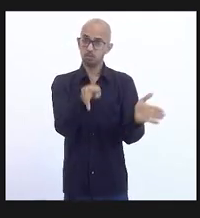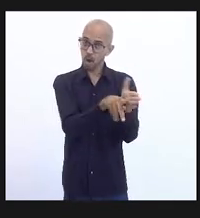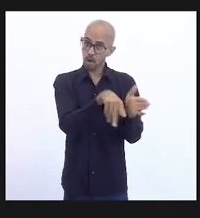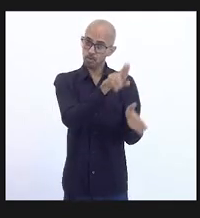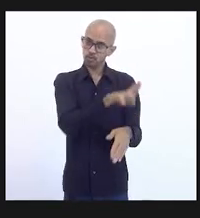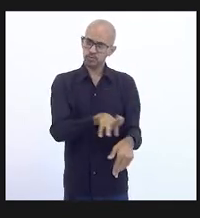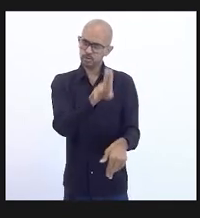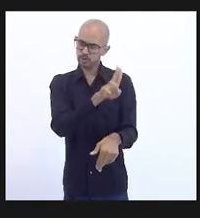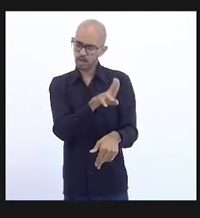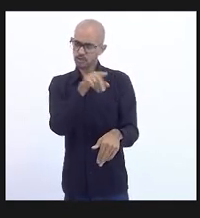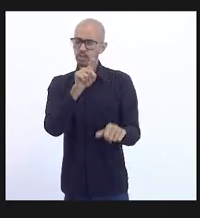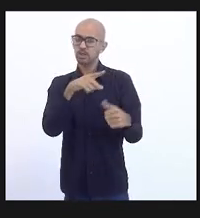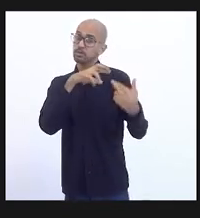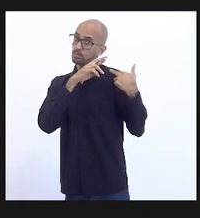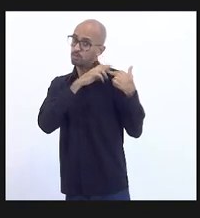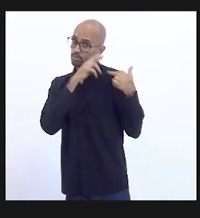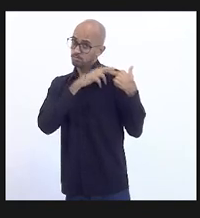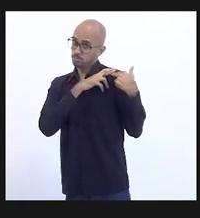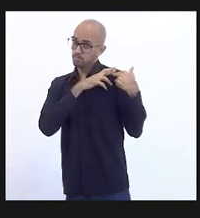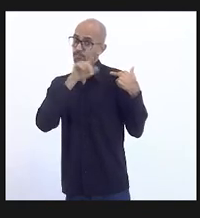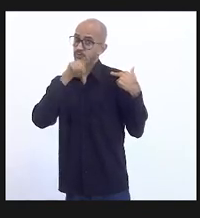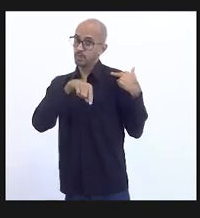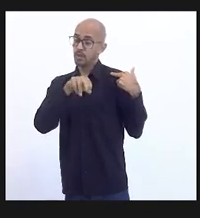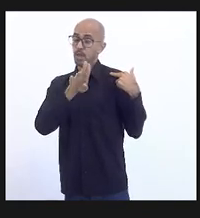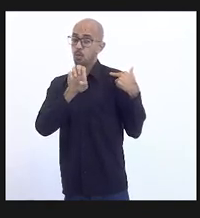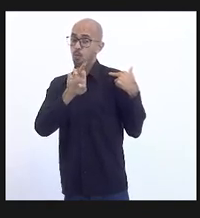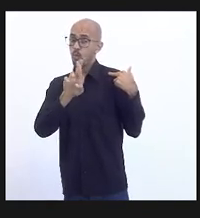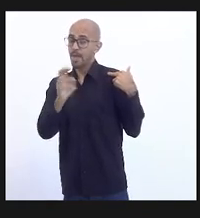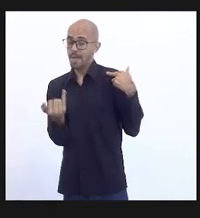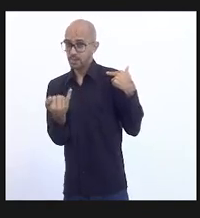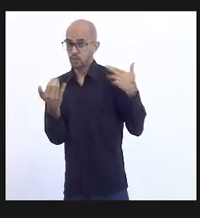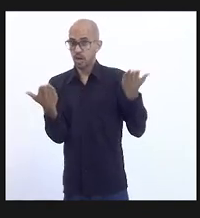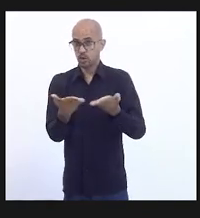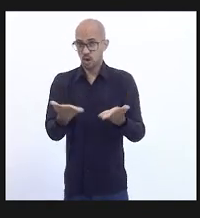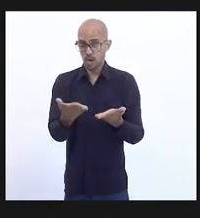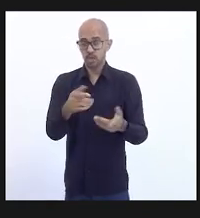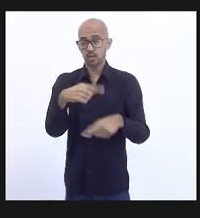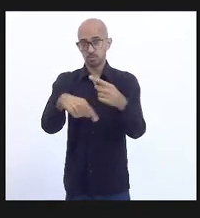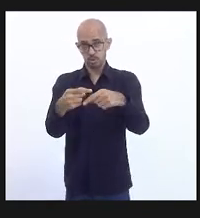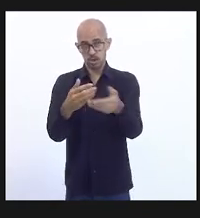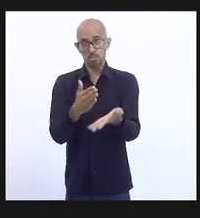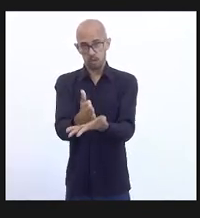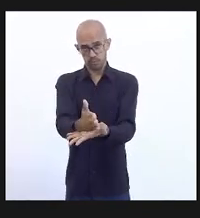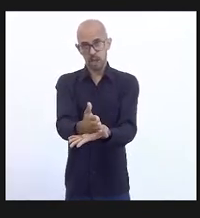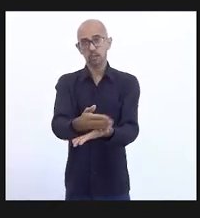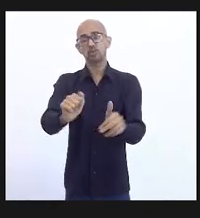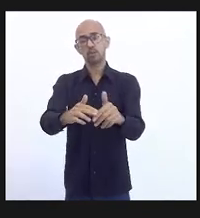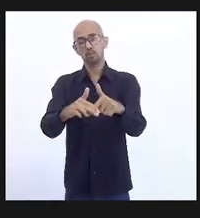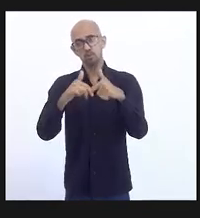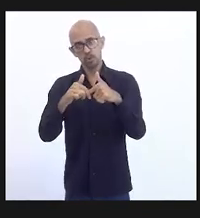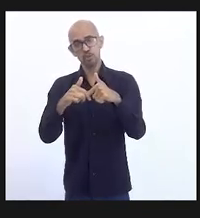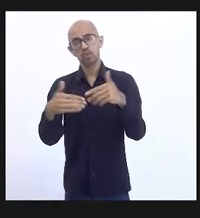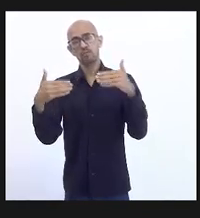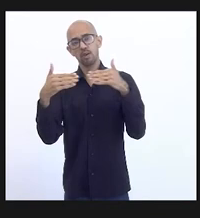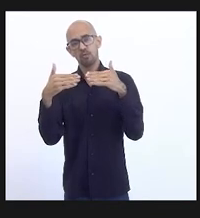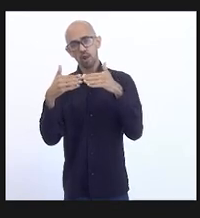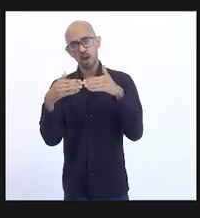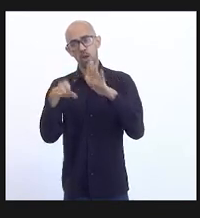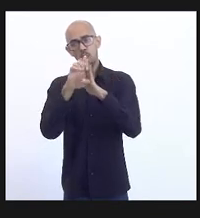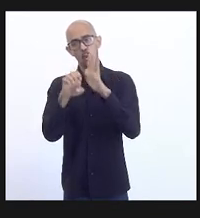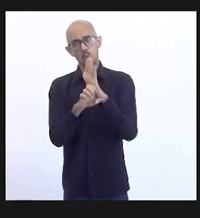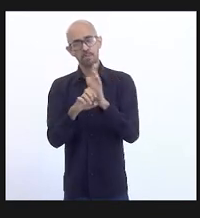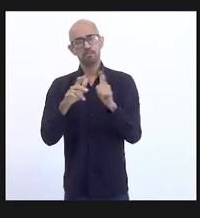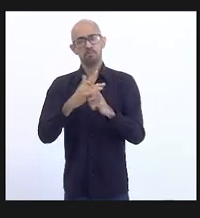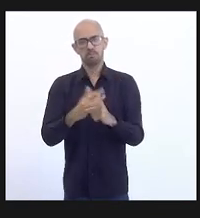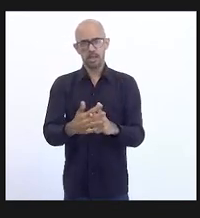a ser de uma sede da UERJ na Zona Oeste, o nosso parecer é favorável com